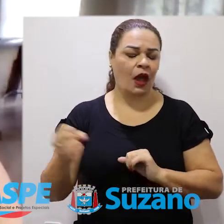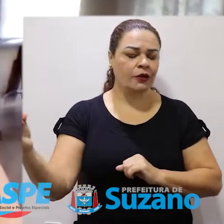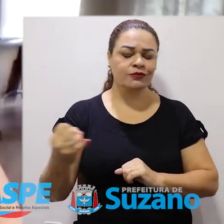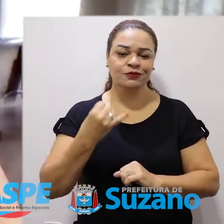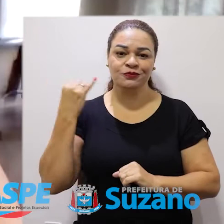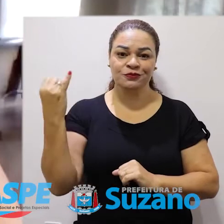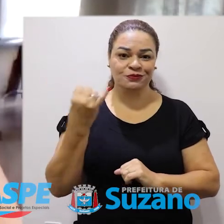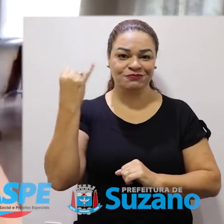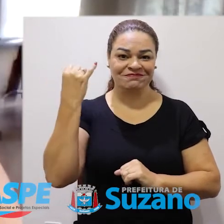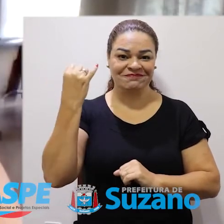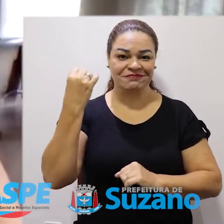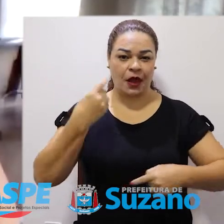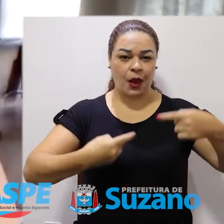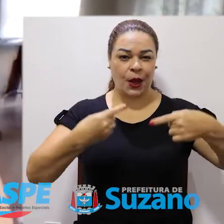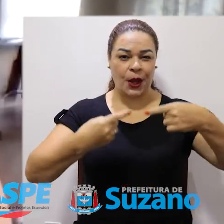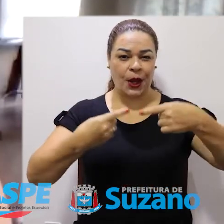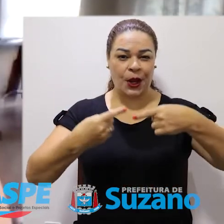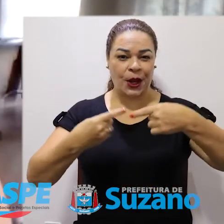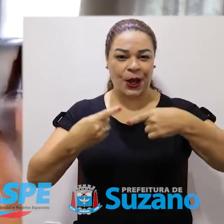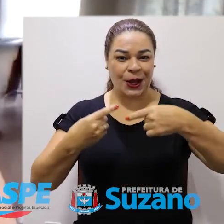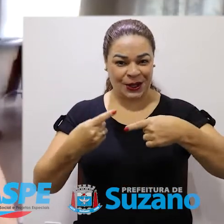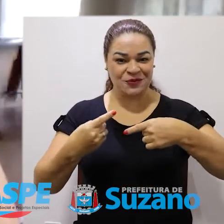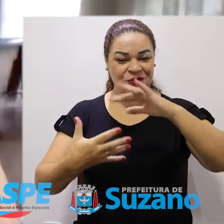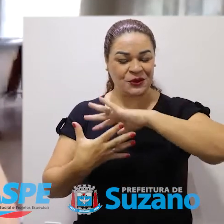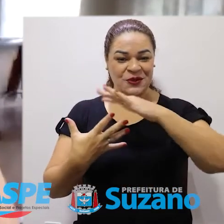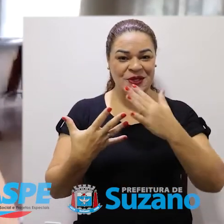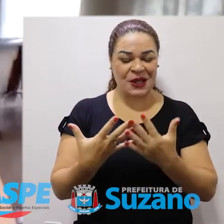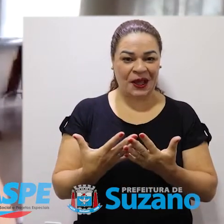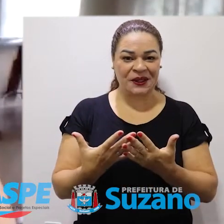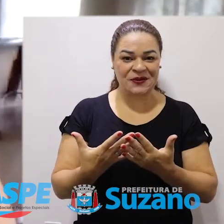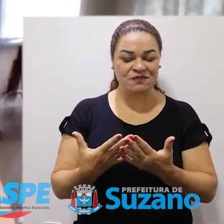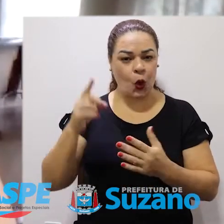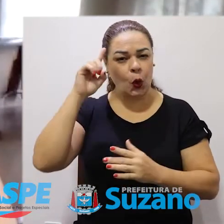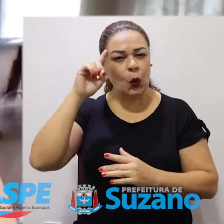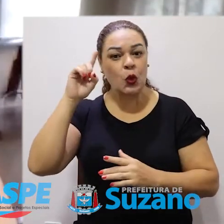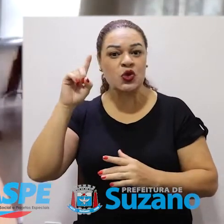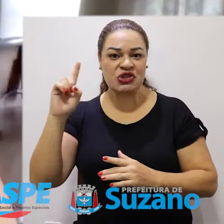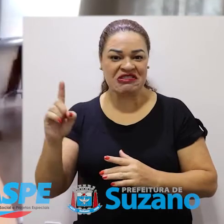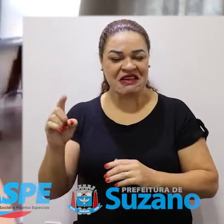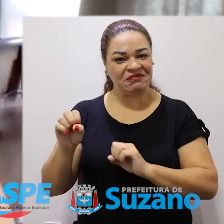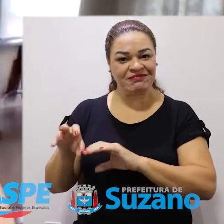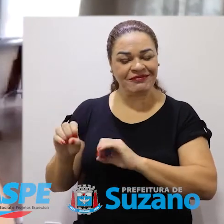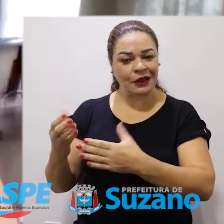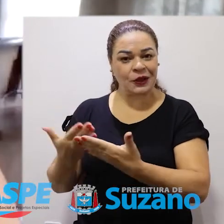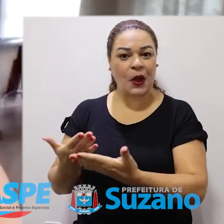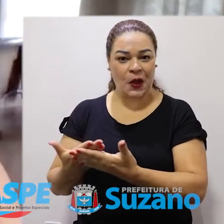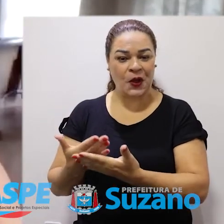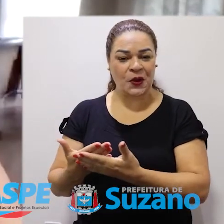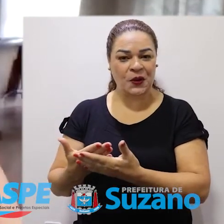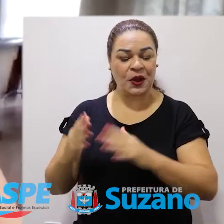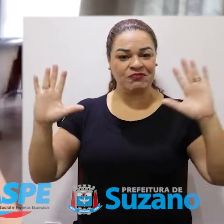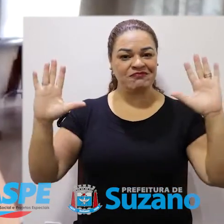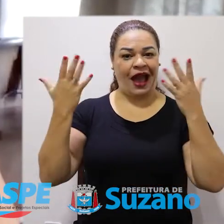do quanto que é importante a gente discutir a língua de sinais nesse dia que vocês vão ter esse contato com a aula, né, que é no